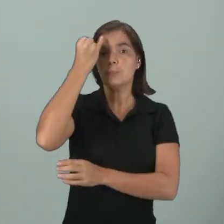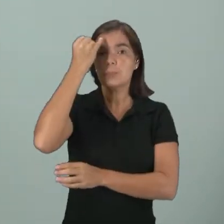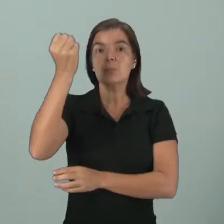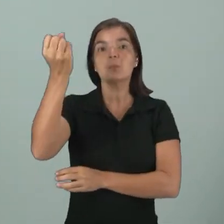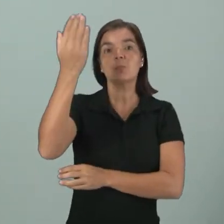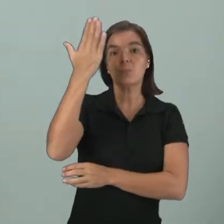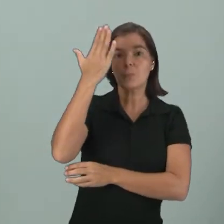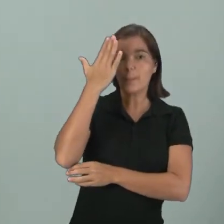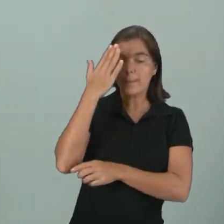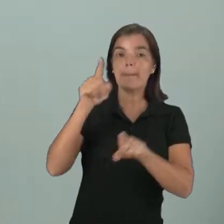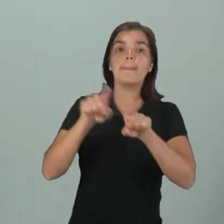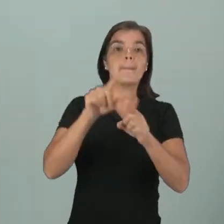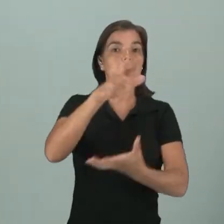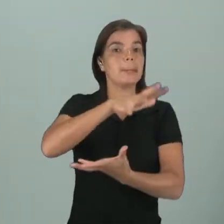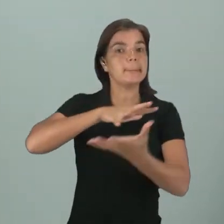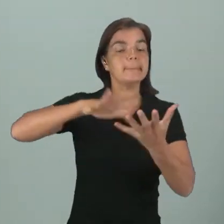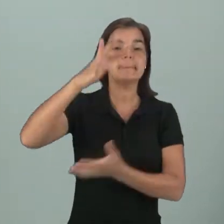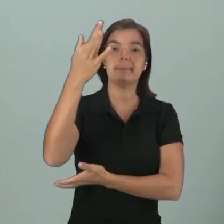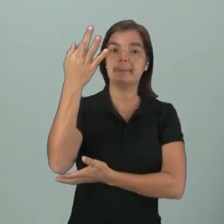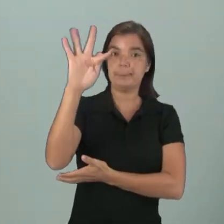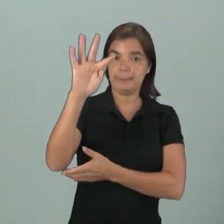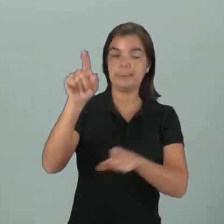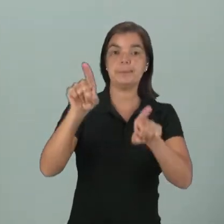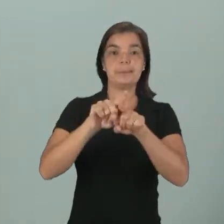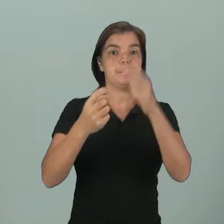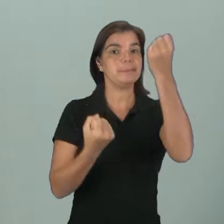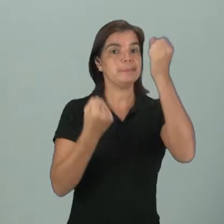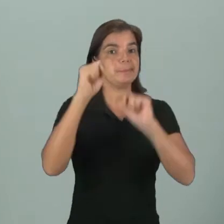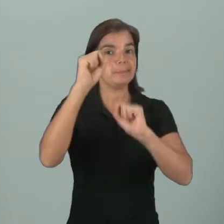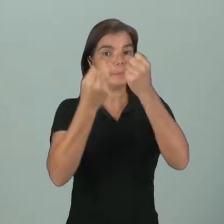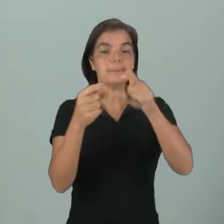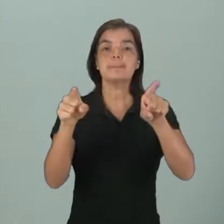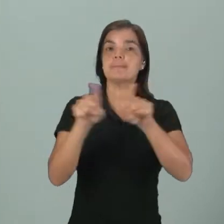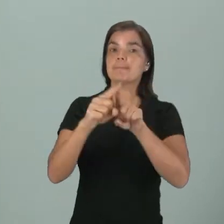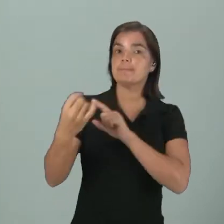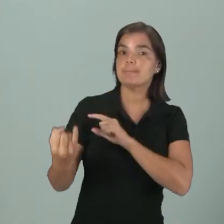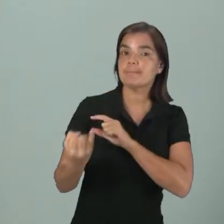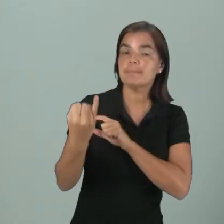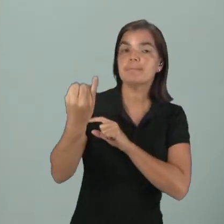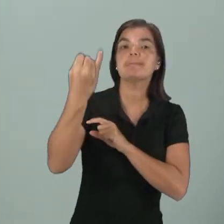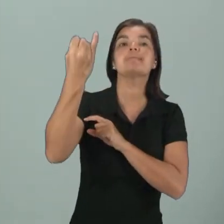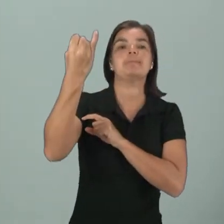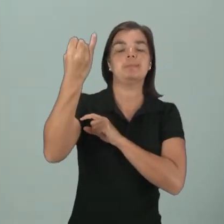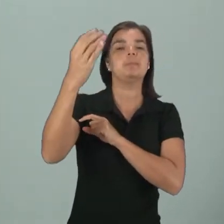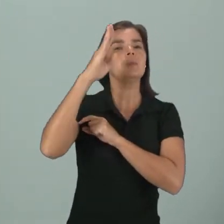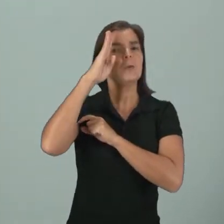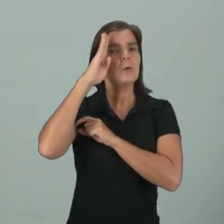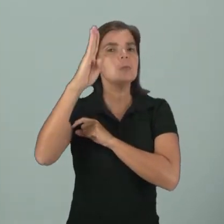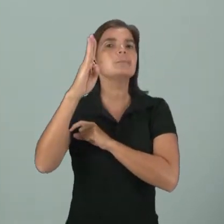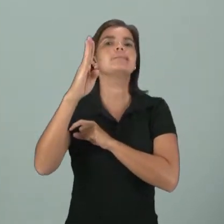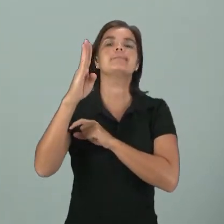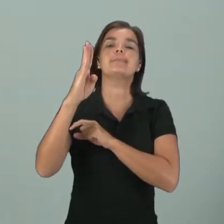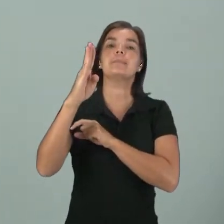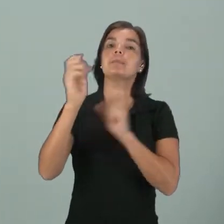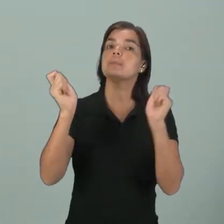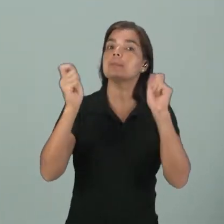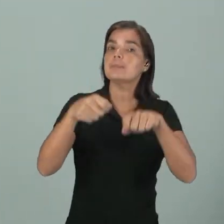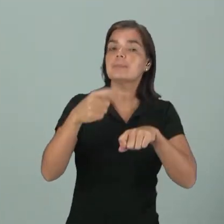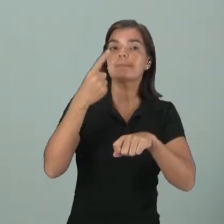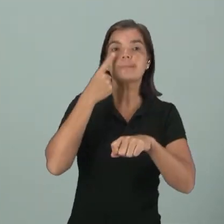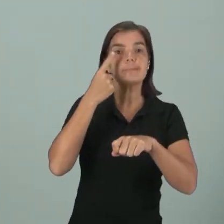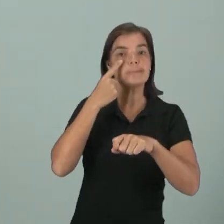a Revolução Francesa, a Revolução Industrial, como sendo marcos históricos fundamentais para